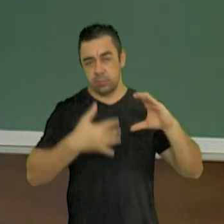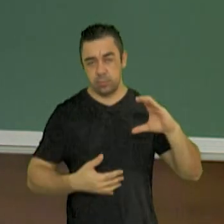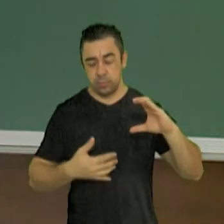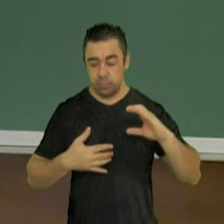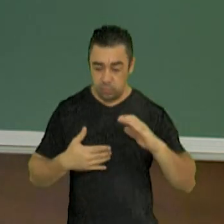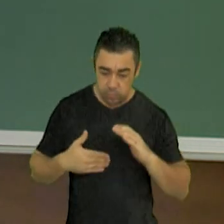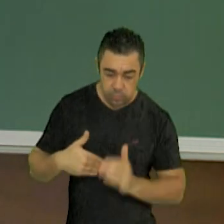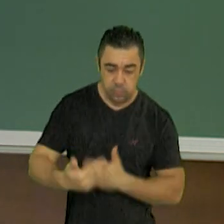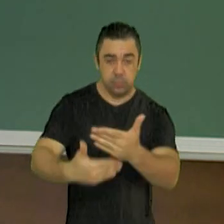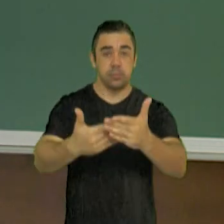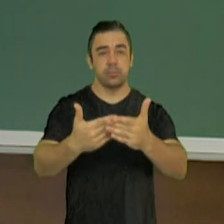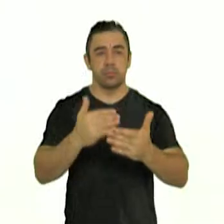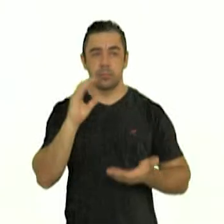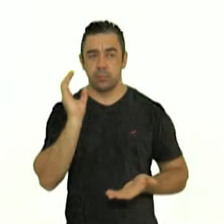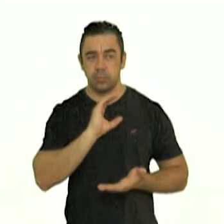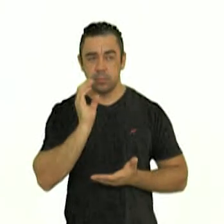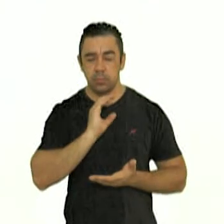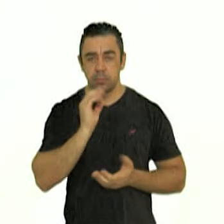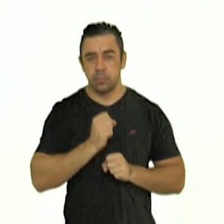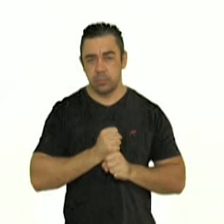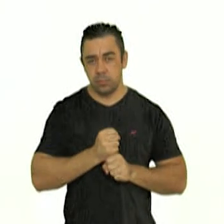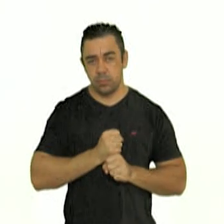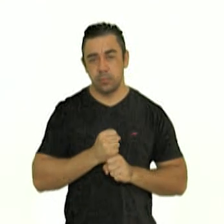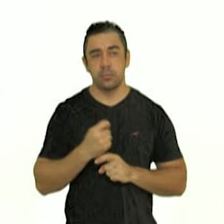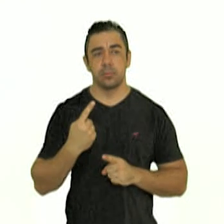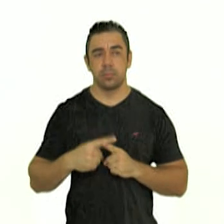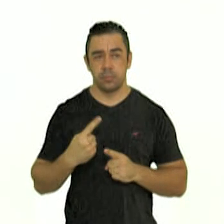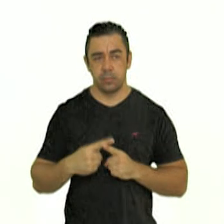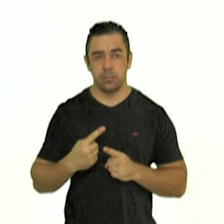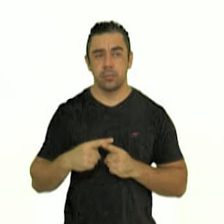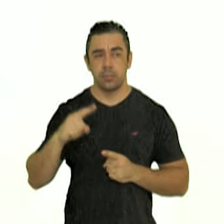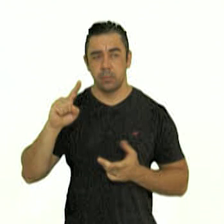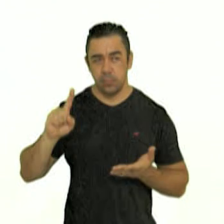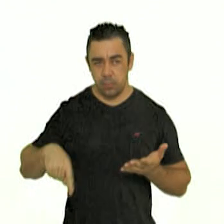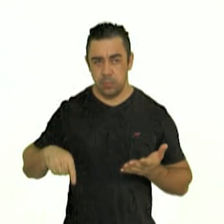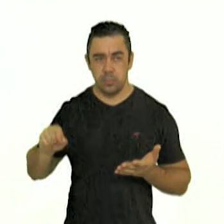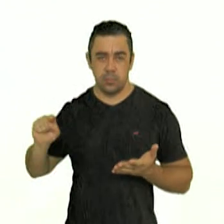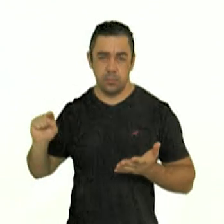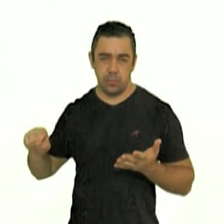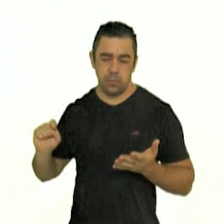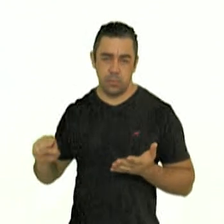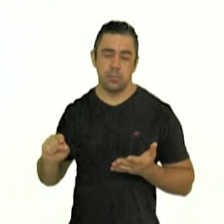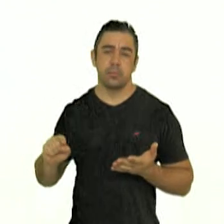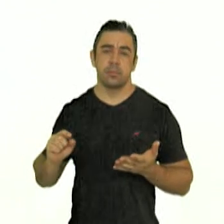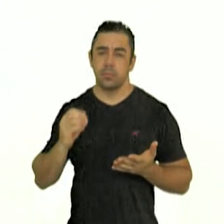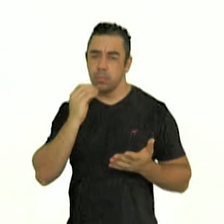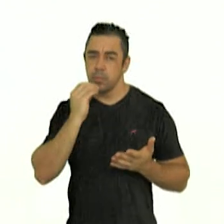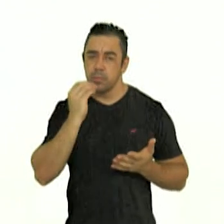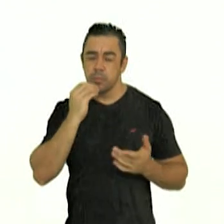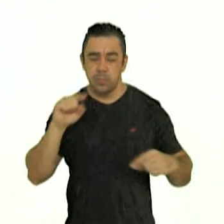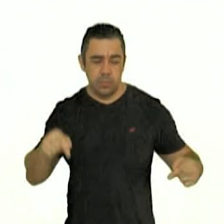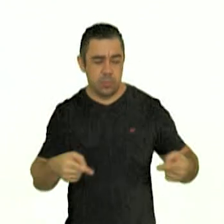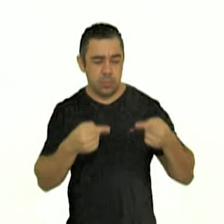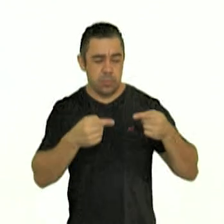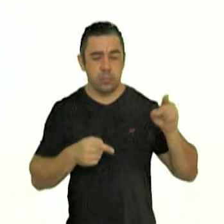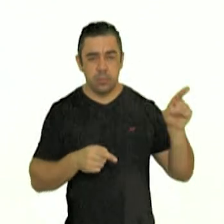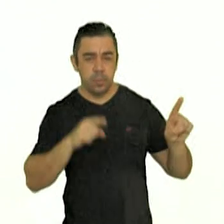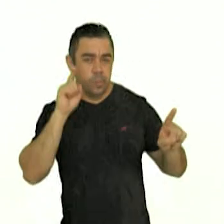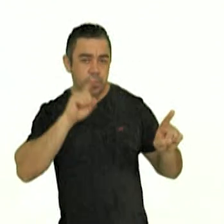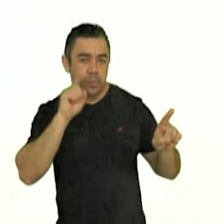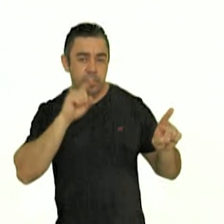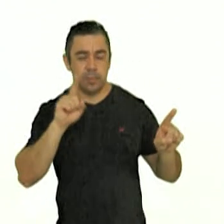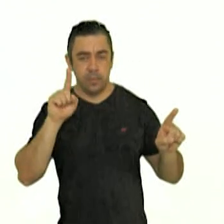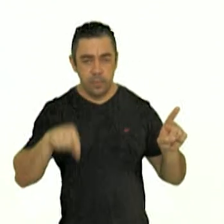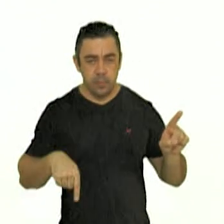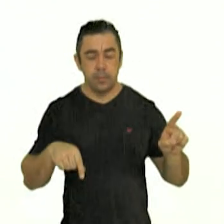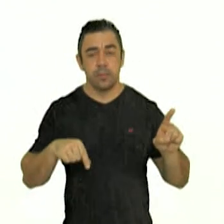vem sendo apresentada aí nas últimas décadas, essa disputa agora com os Estados Unidos pelo domínio do comércio mundial,